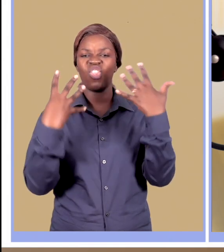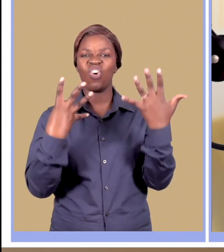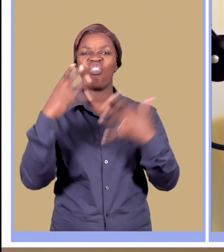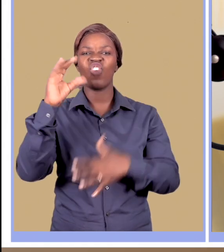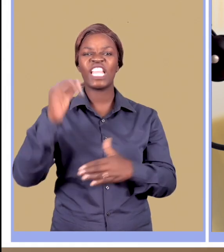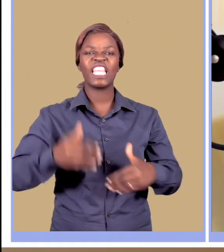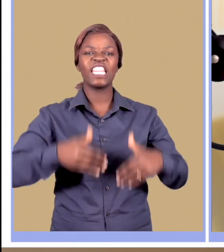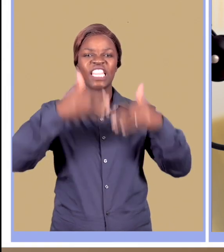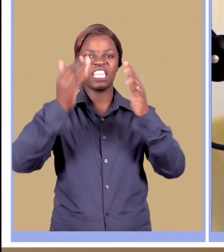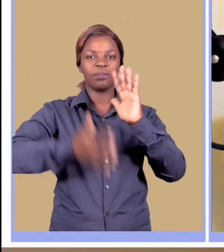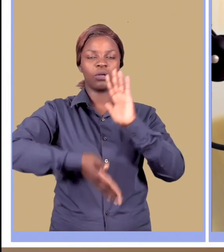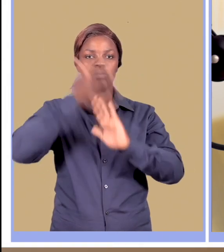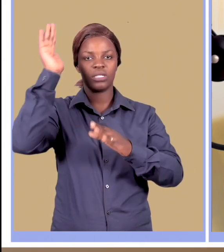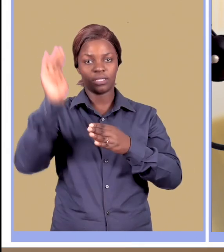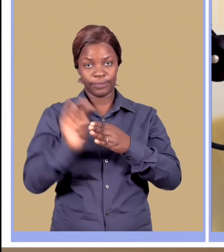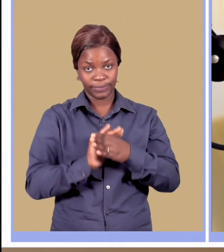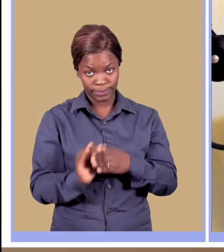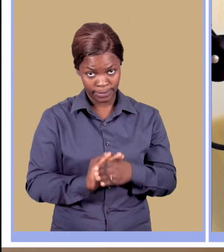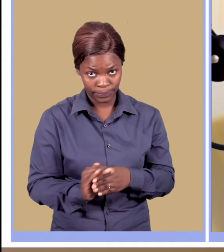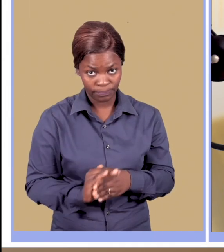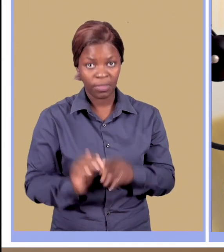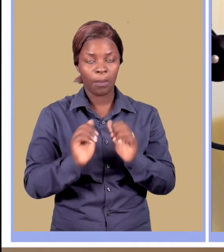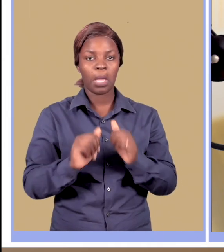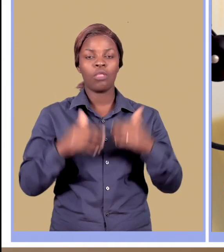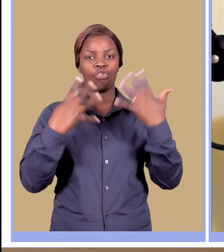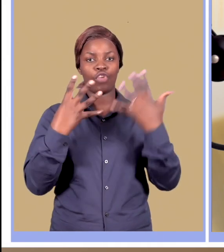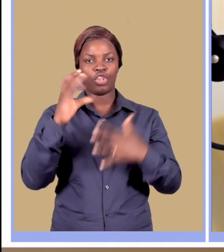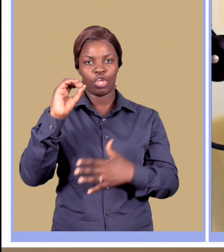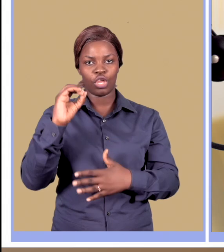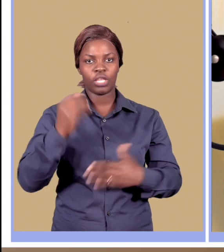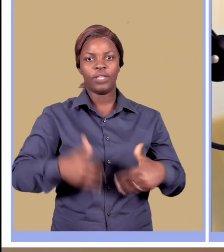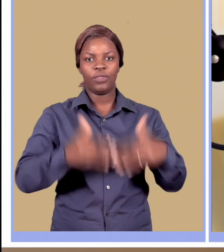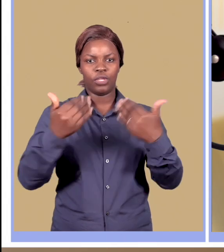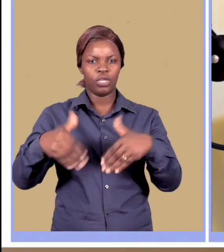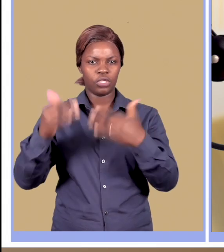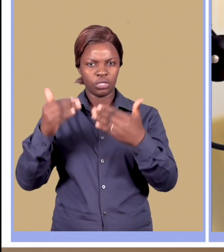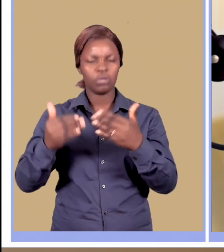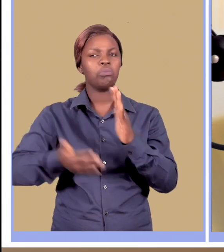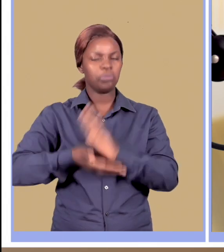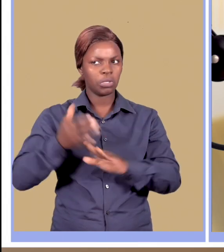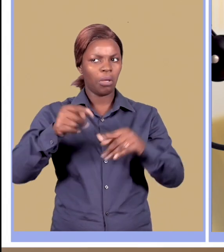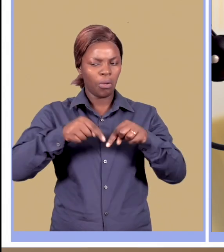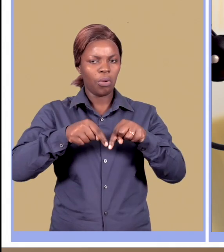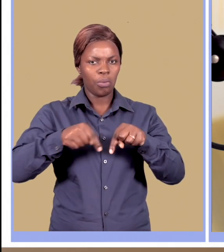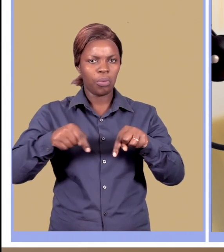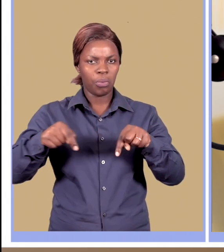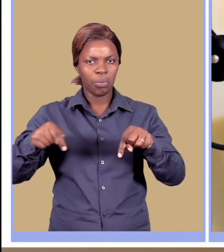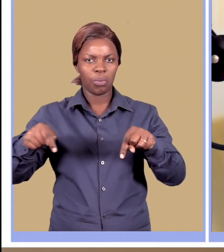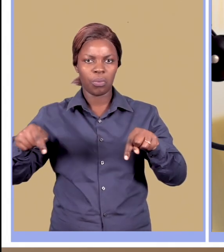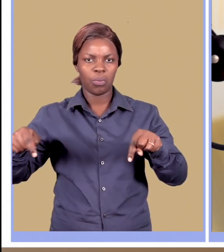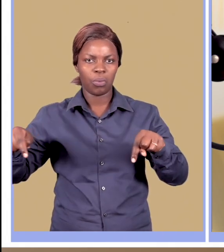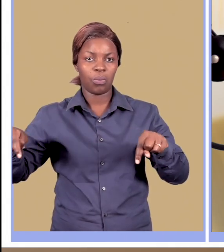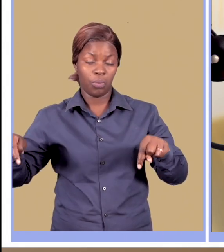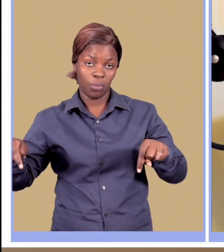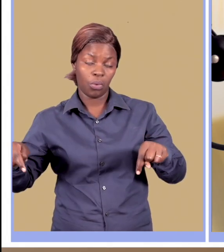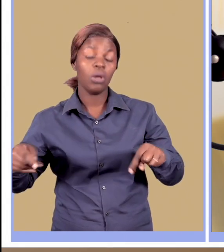para começar a sua implementação. E os 90 dias já decorreram alguns dias que